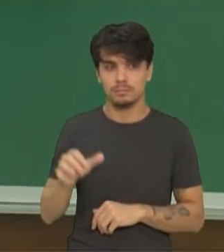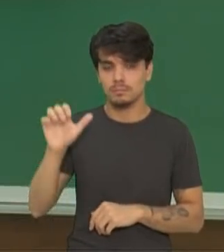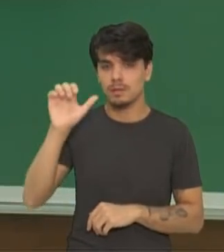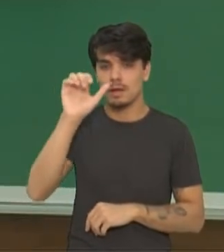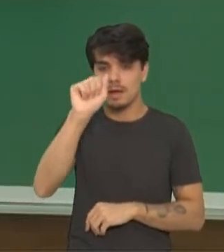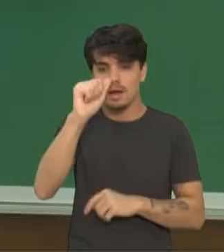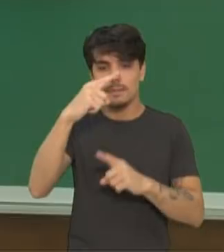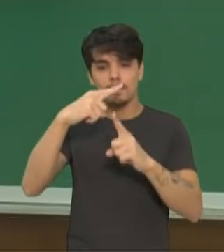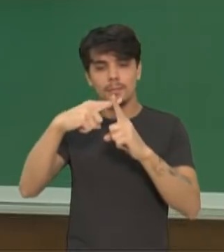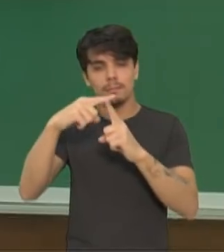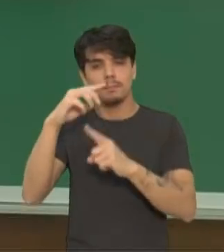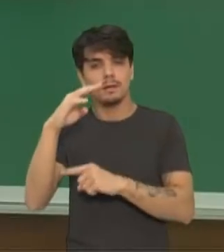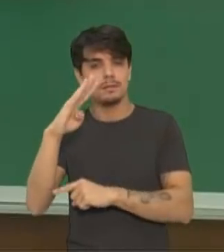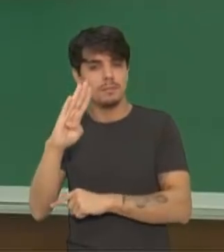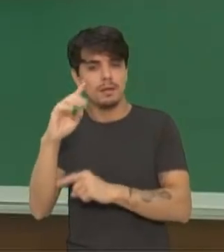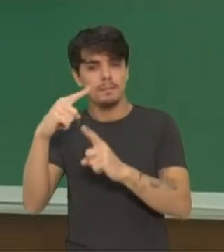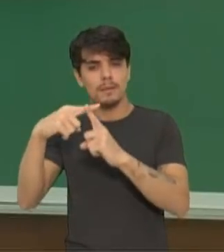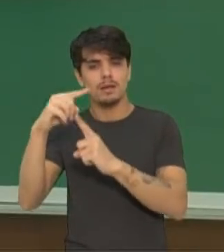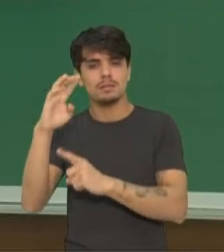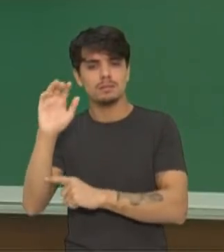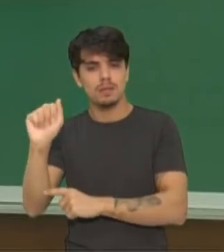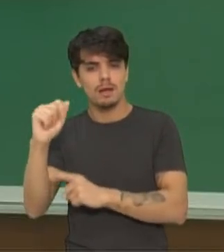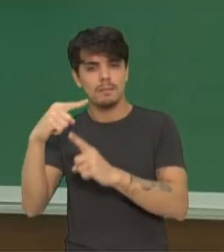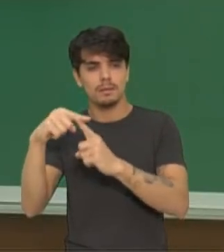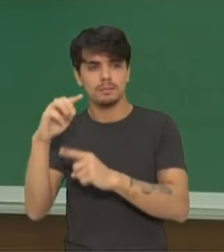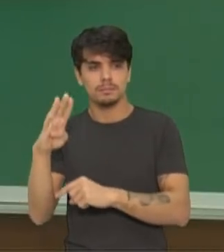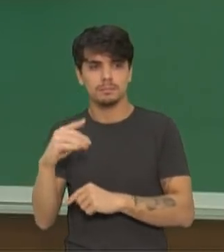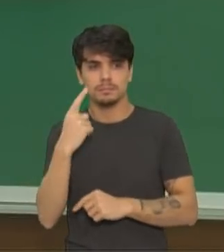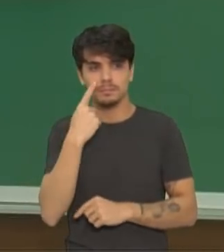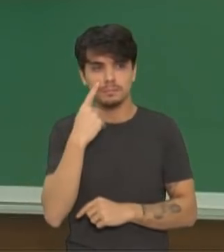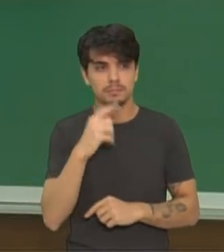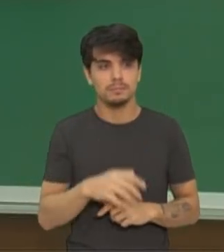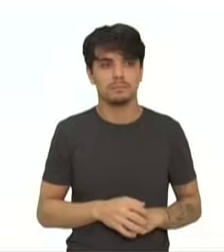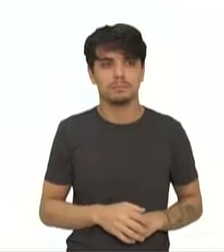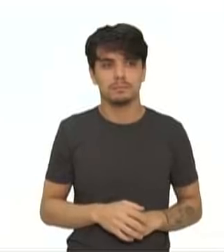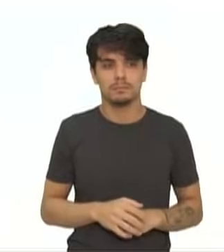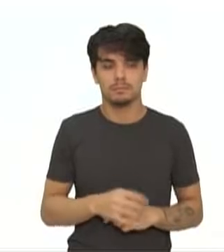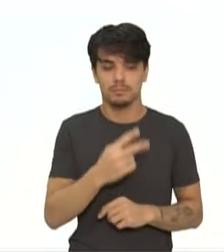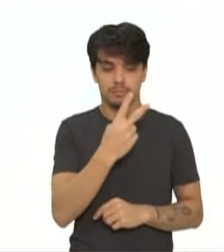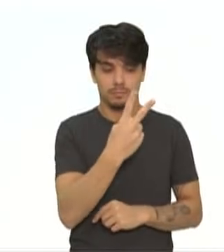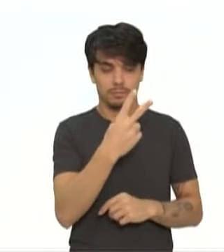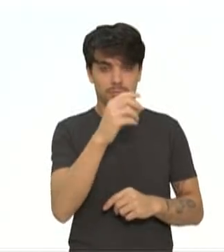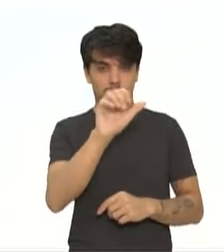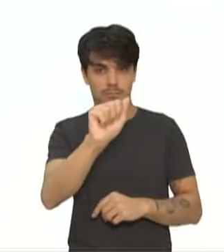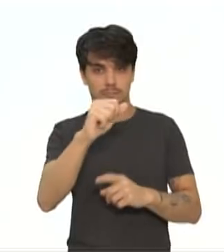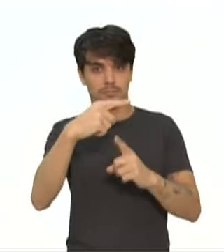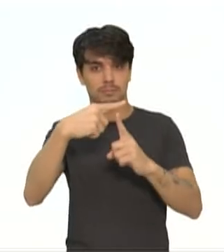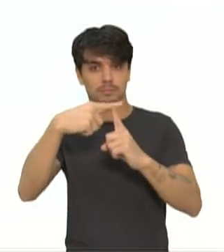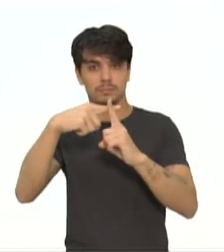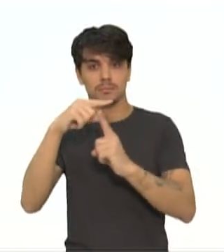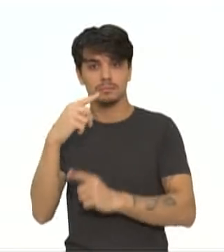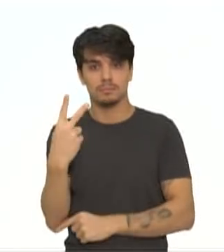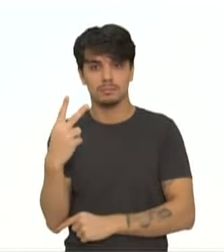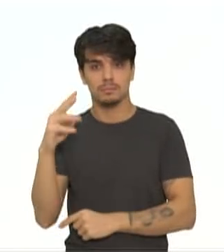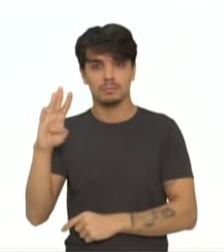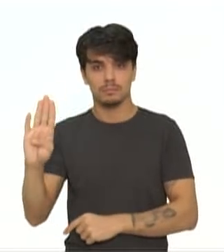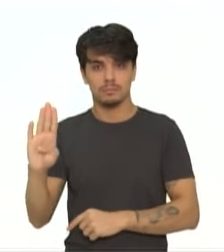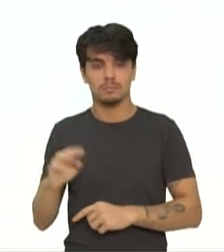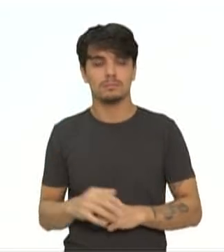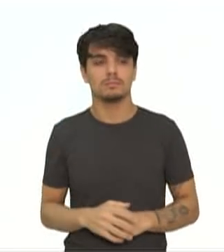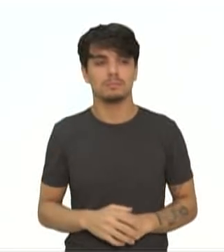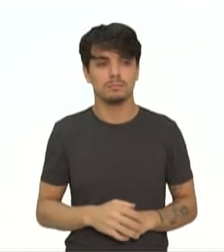B mais A mais B. Então, eu tenho 2A mais 2B, igual